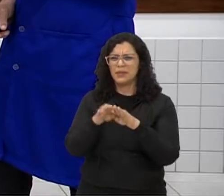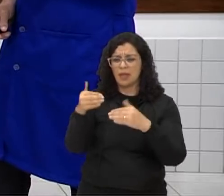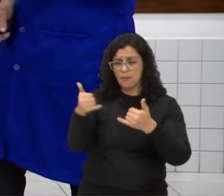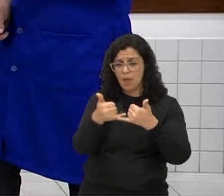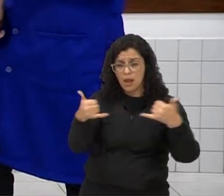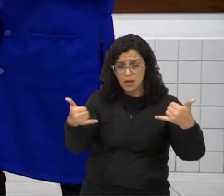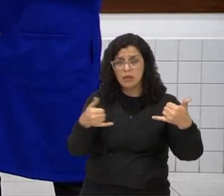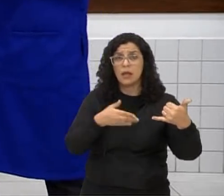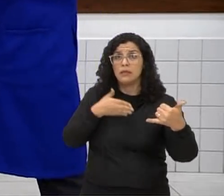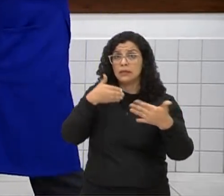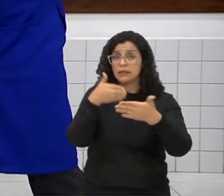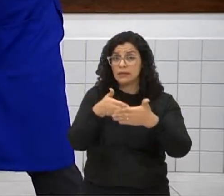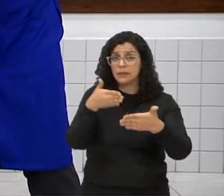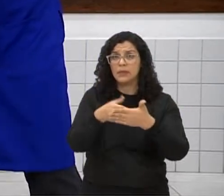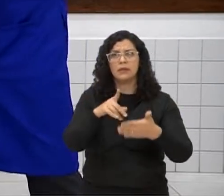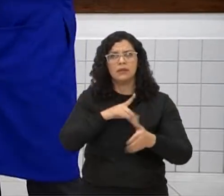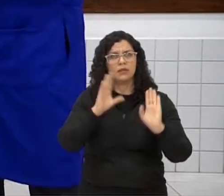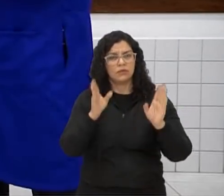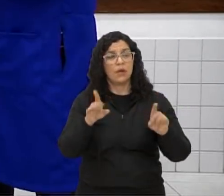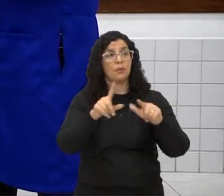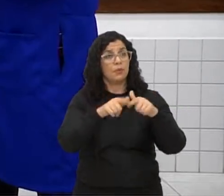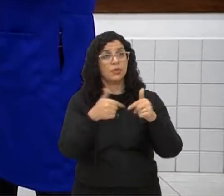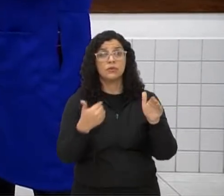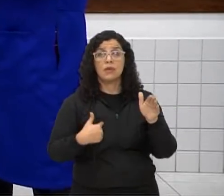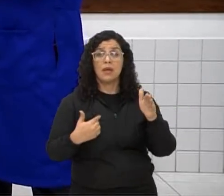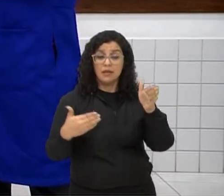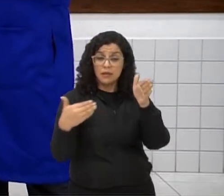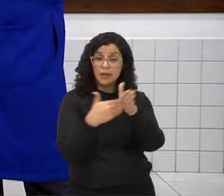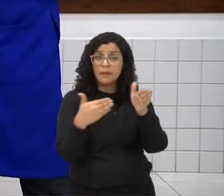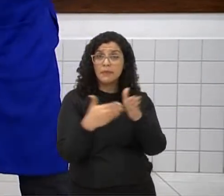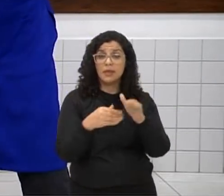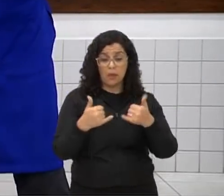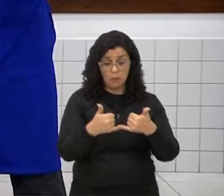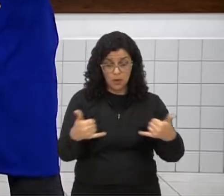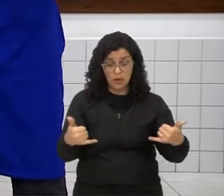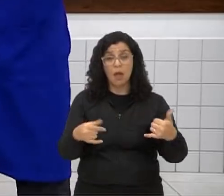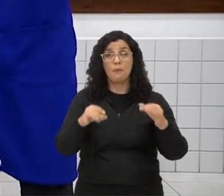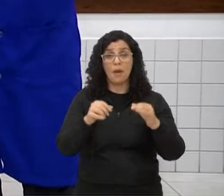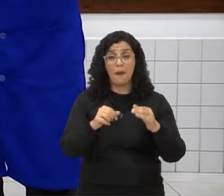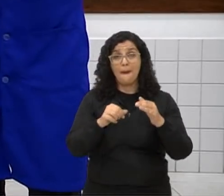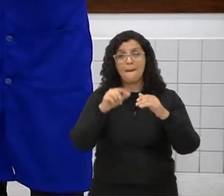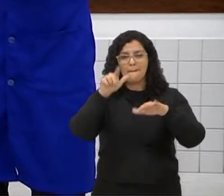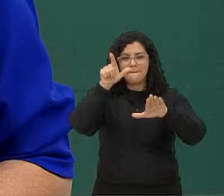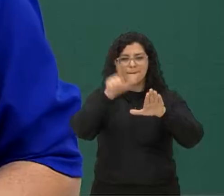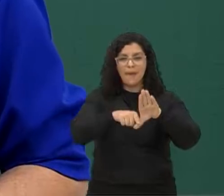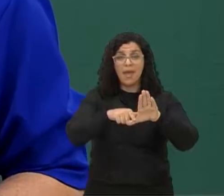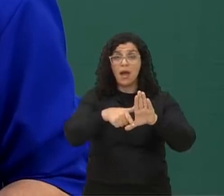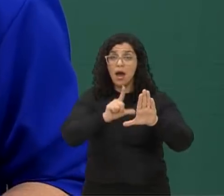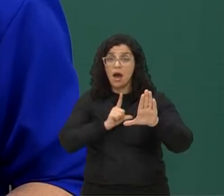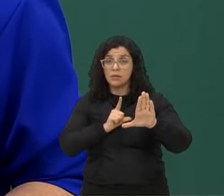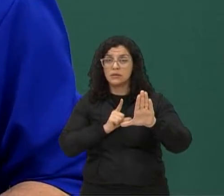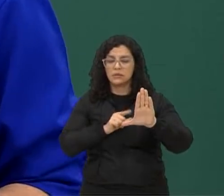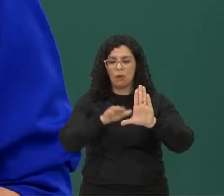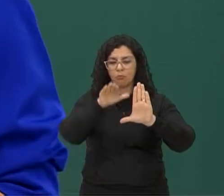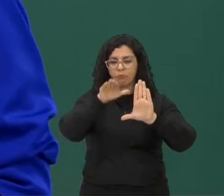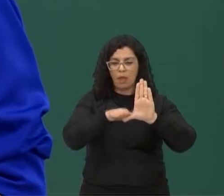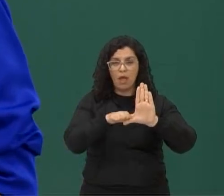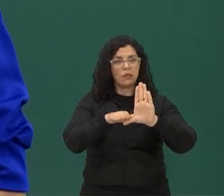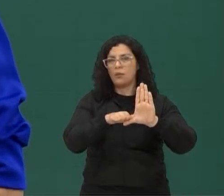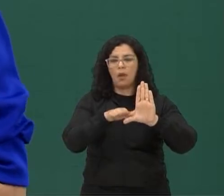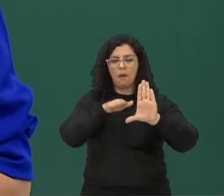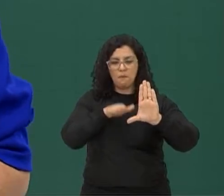não é, professor? Exatamente, né? Essa linha é a linha da falta, o arremesso, então, tem que ser executado antes dessa